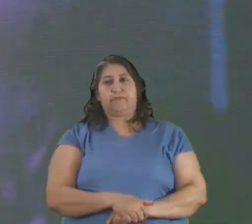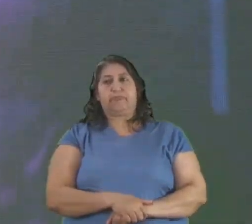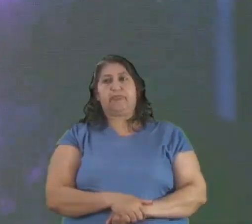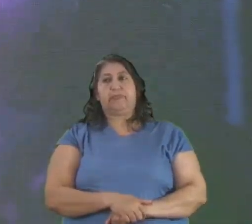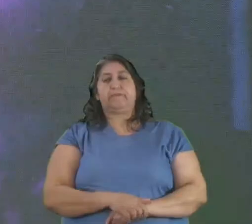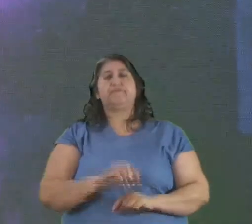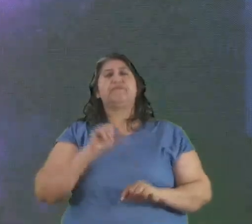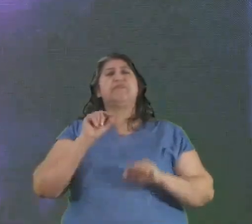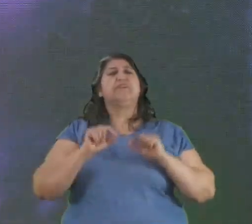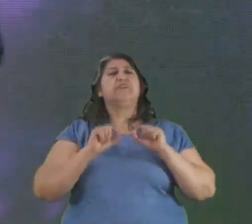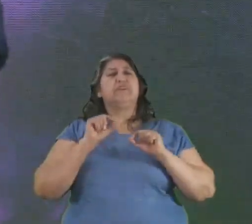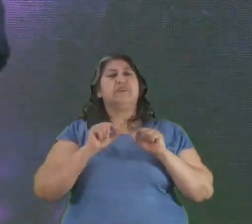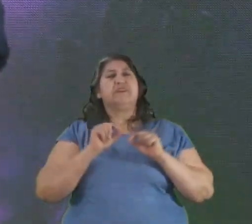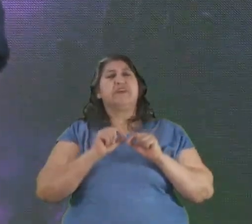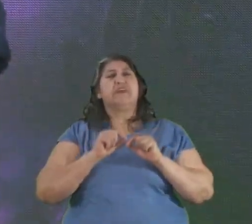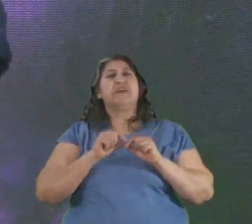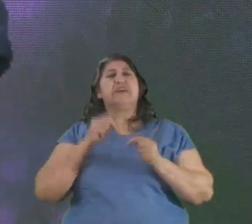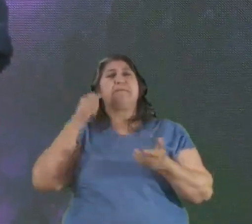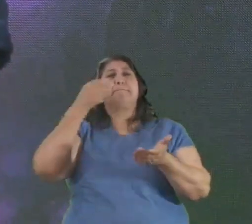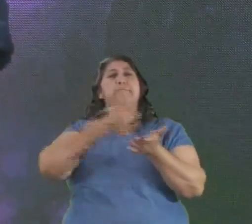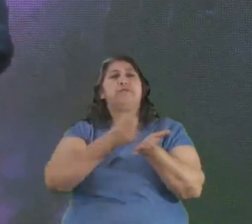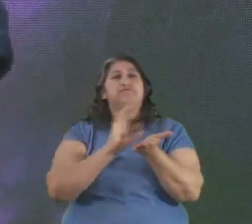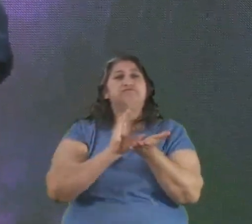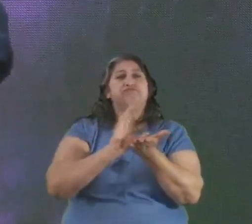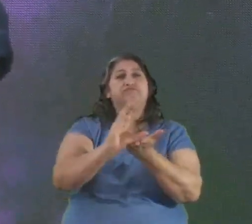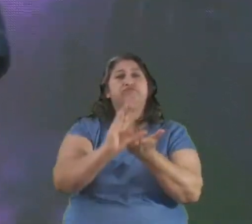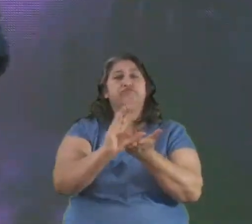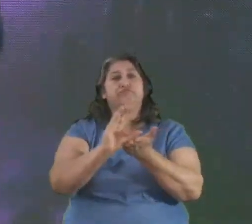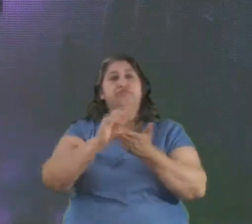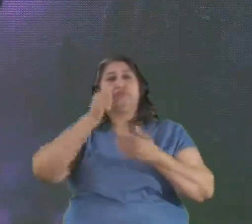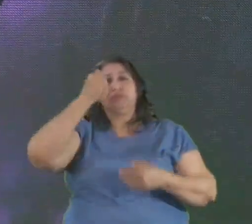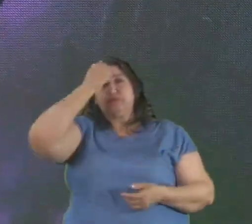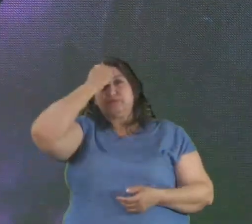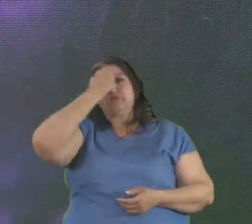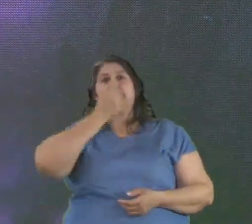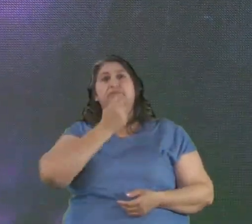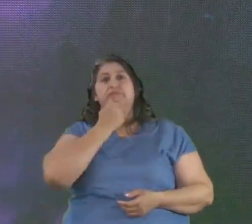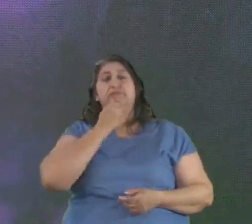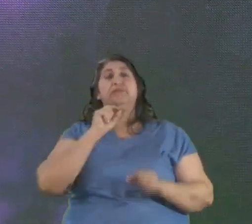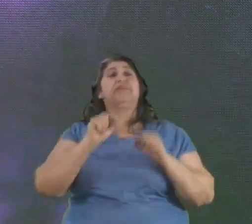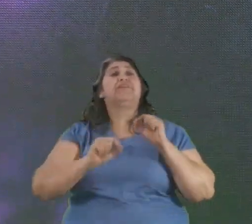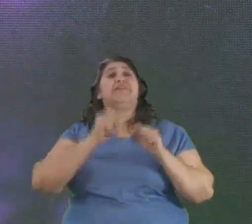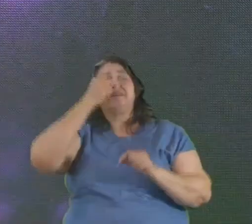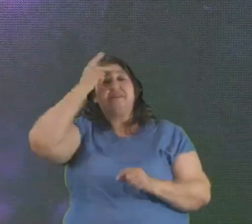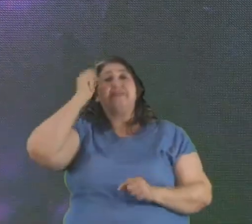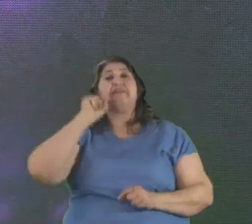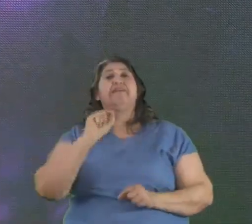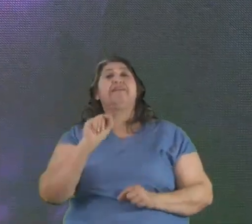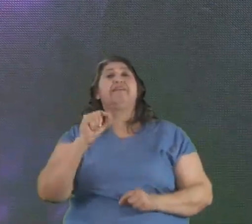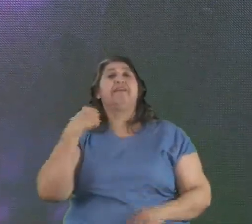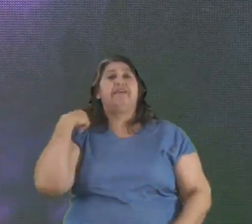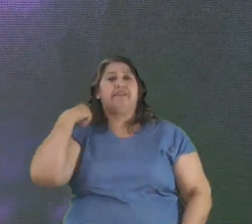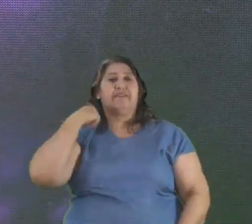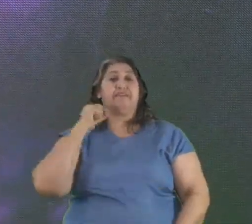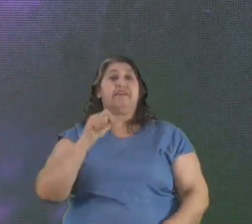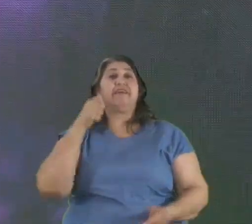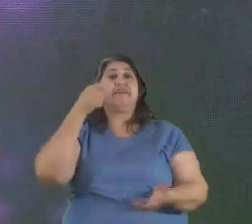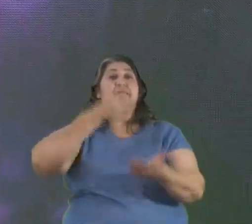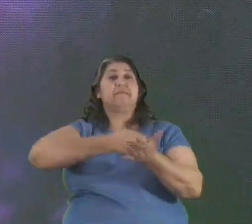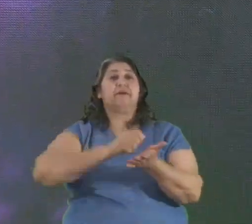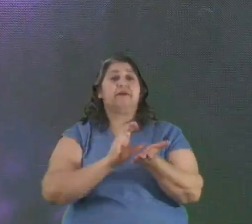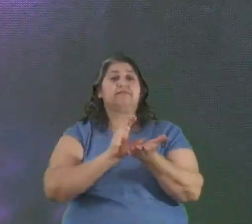Quem patrocina o Hamas? Quem são os patrocinadores desses